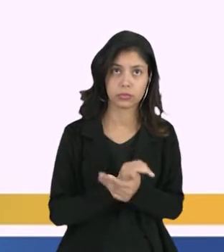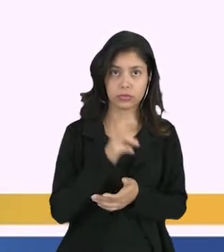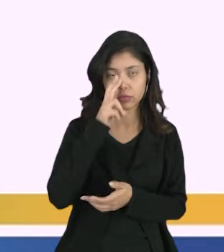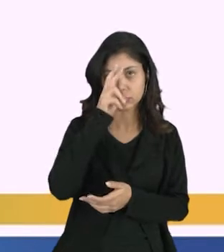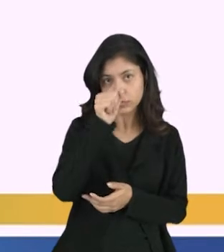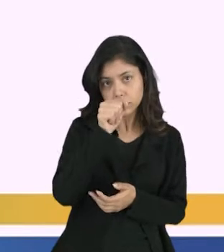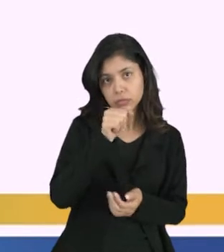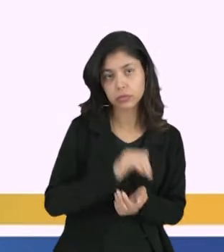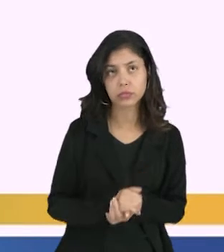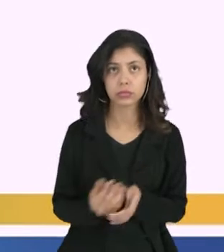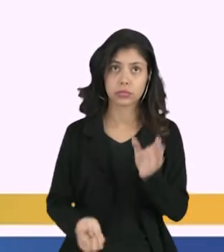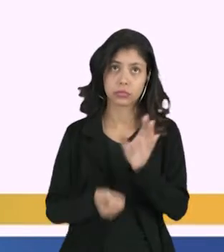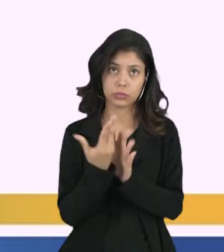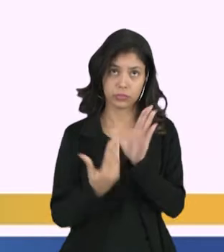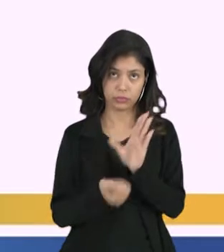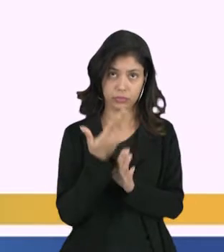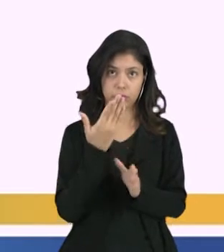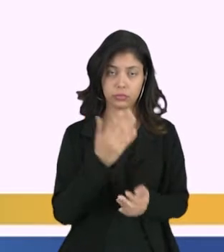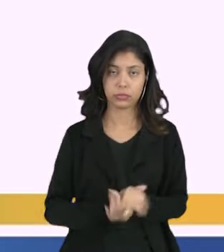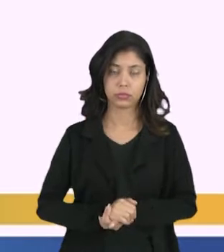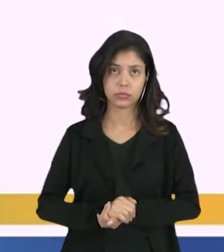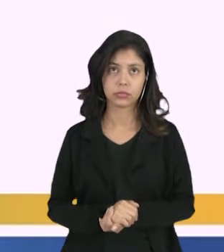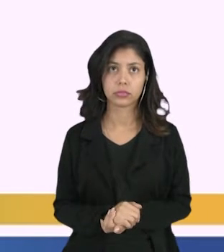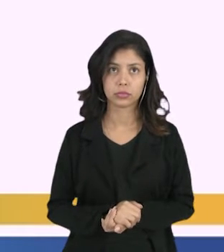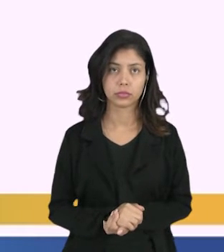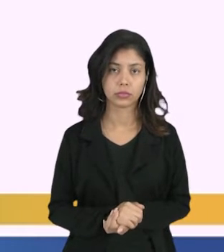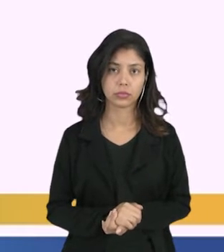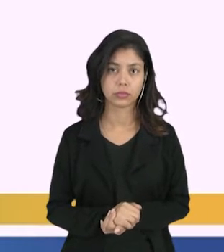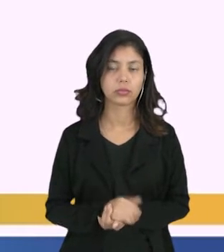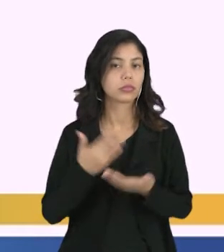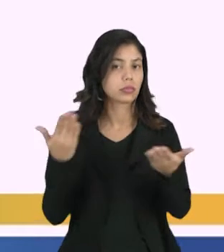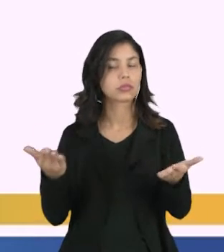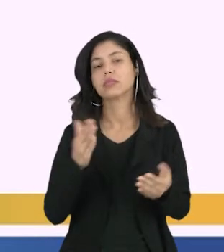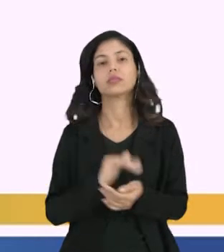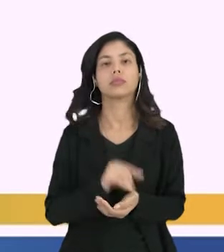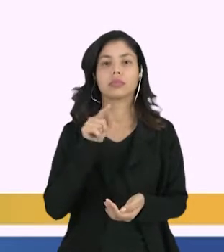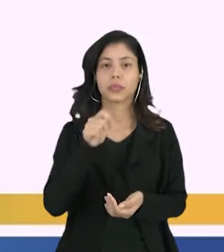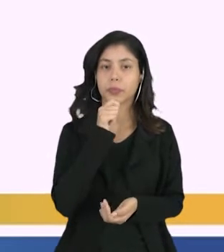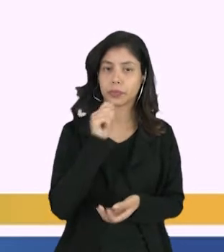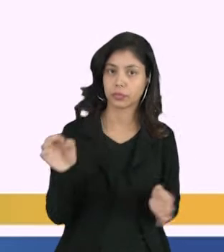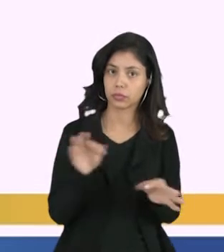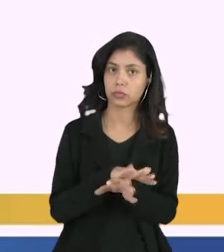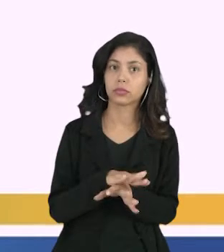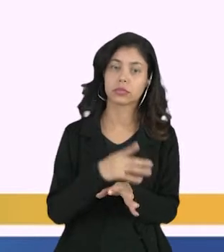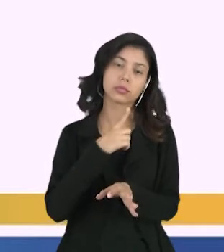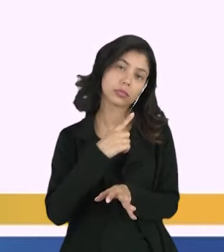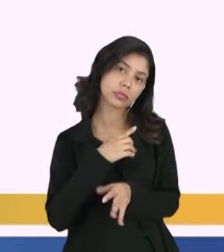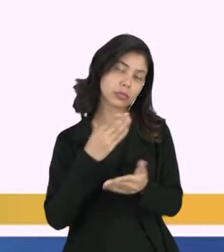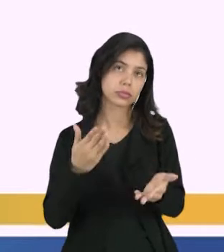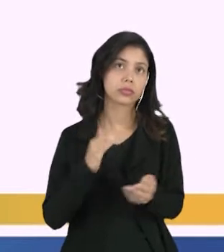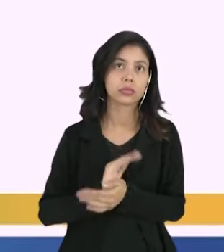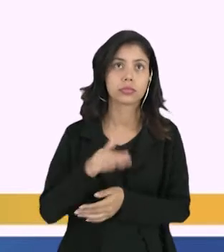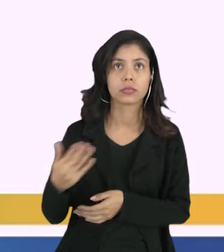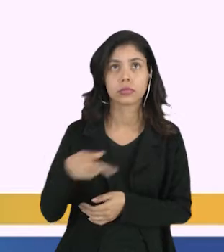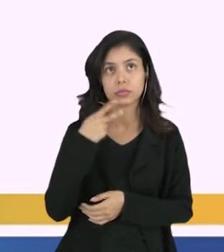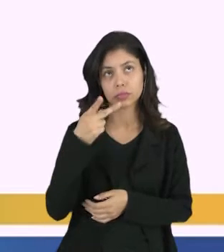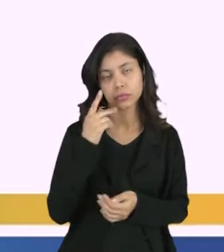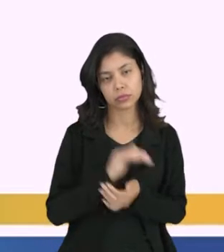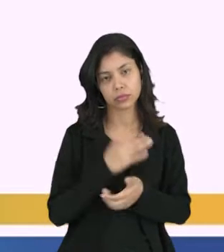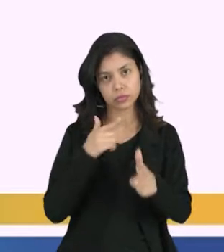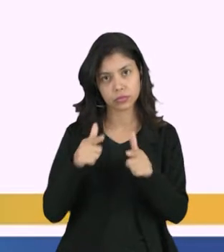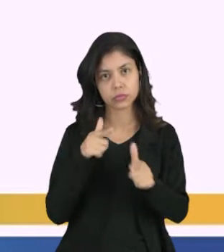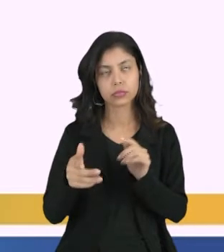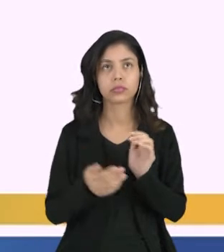o nome de forças produtivas, E aí, então, nós temos aí, quando se fala de